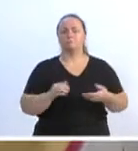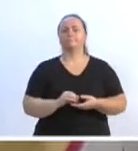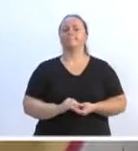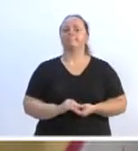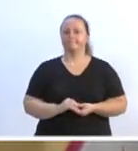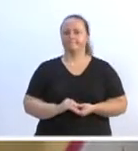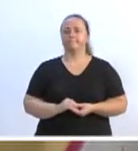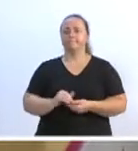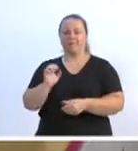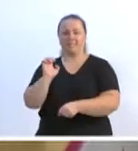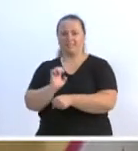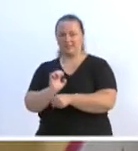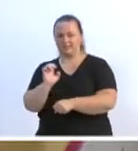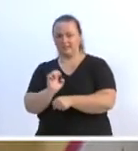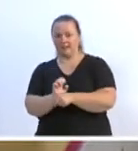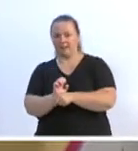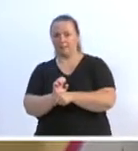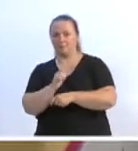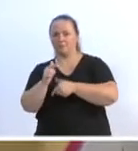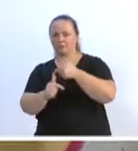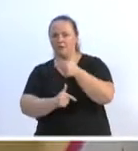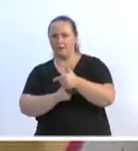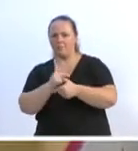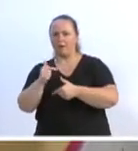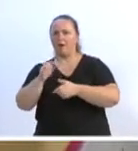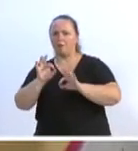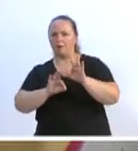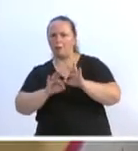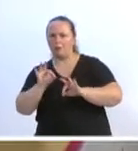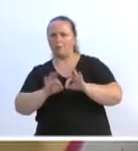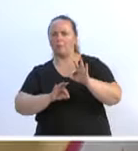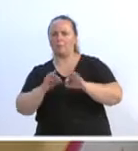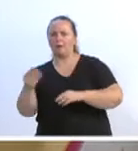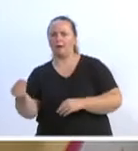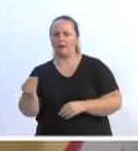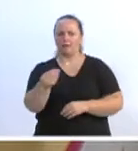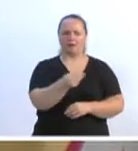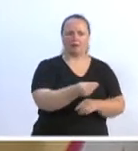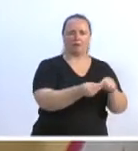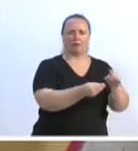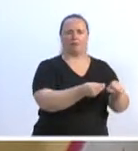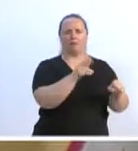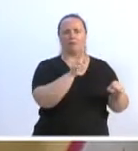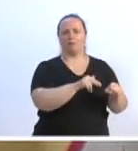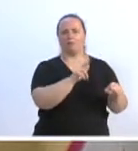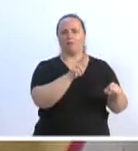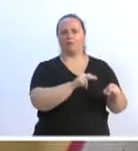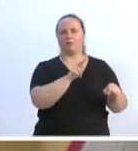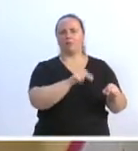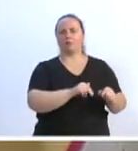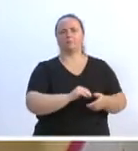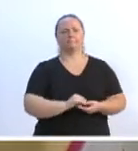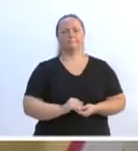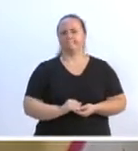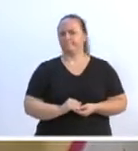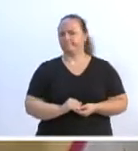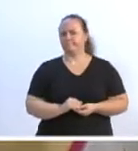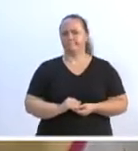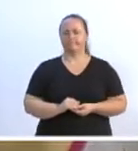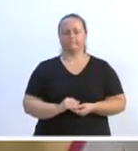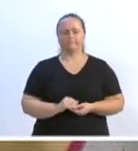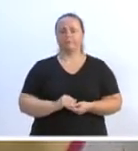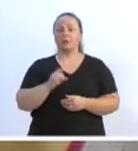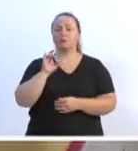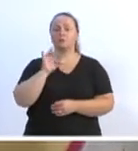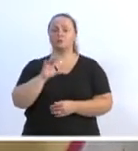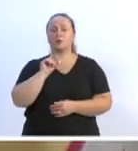estadual e do governo federal com as promessas que sempre nesses momentos de cheia os representantes vão lá fazer